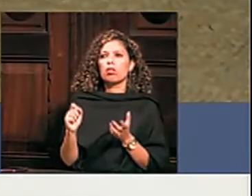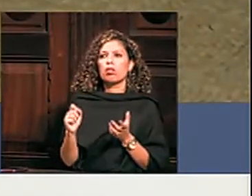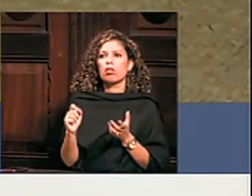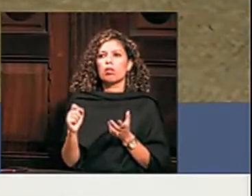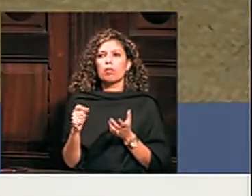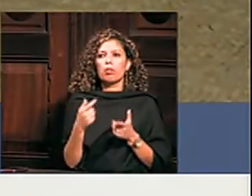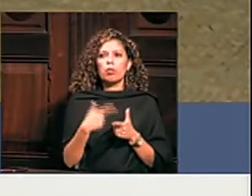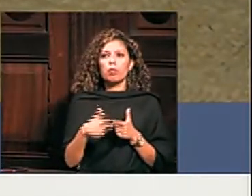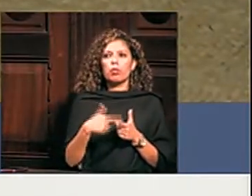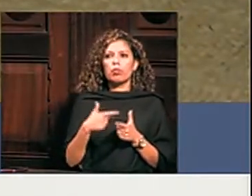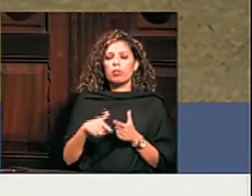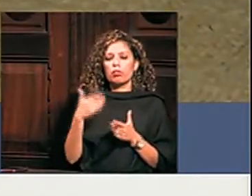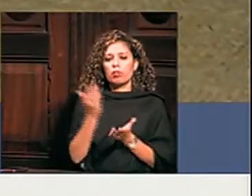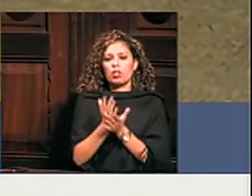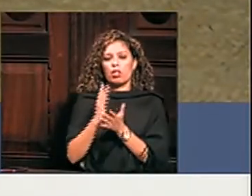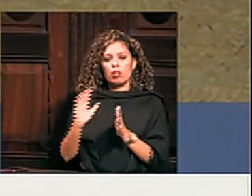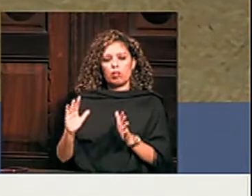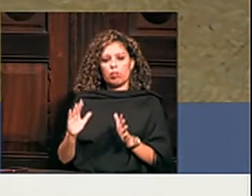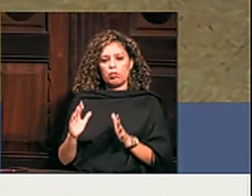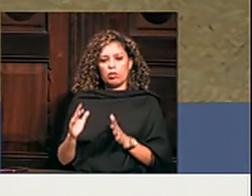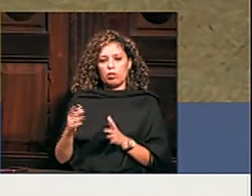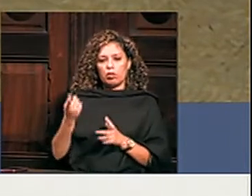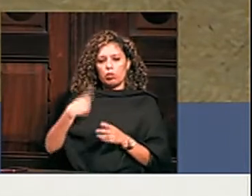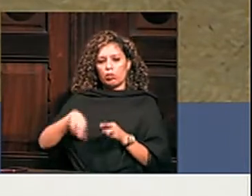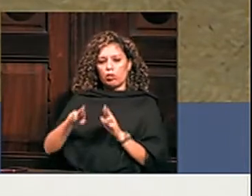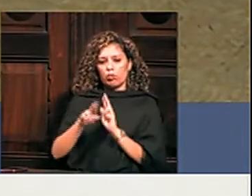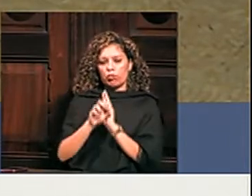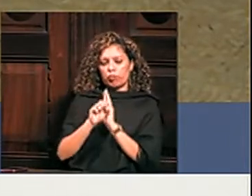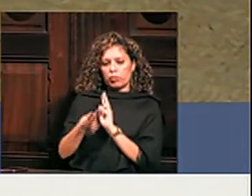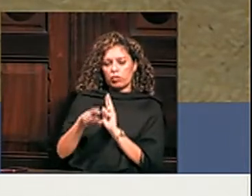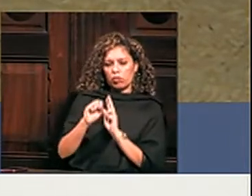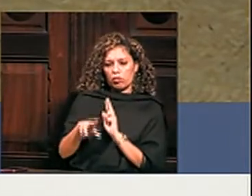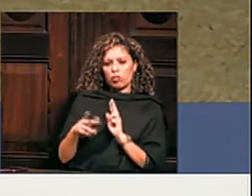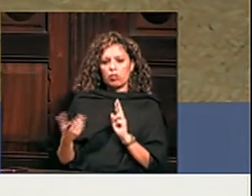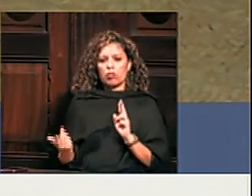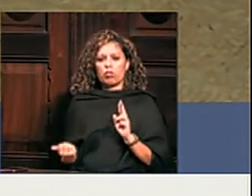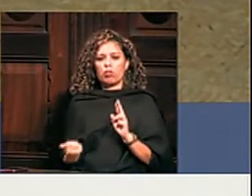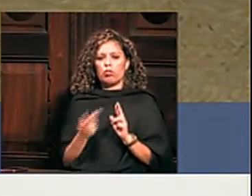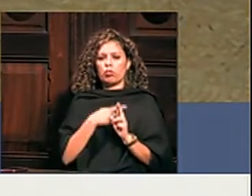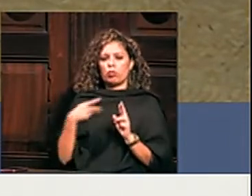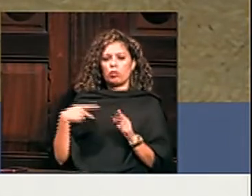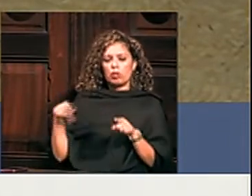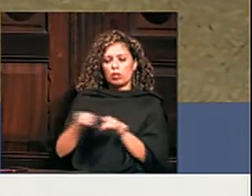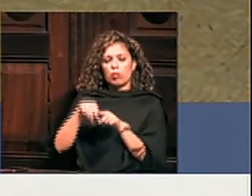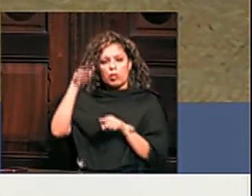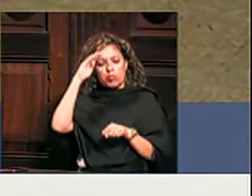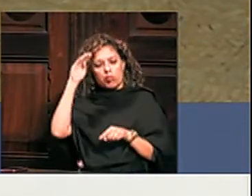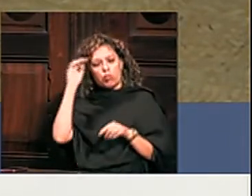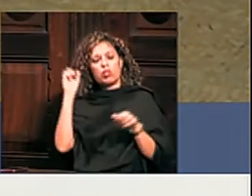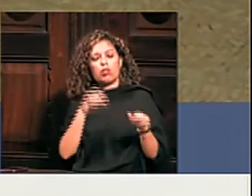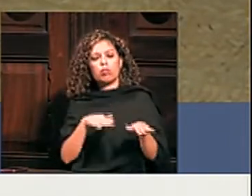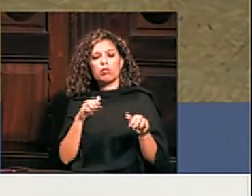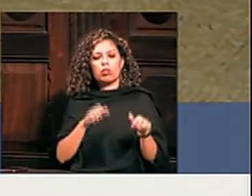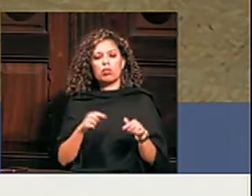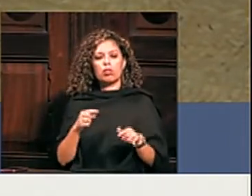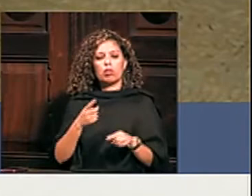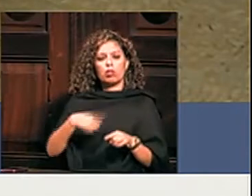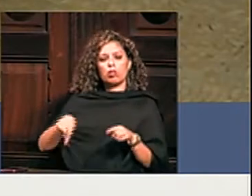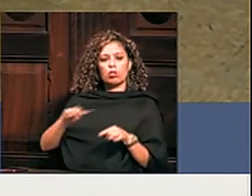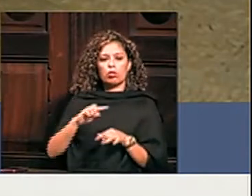concede aos servidores militares, tanto policiais militares quanto Corpo de Bombeiros,